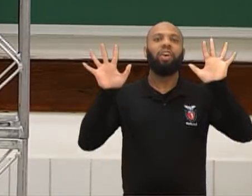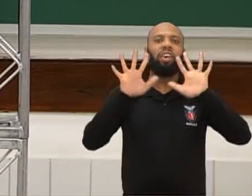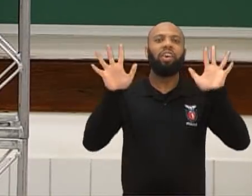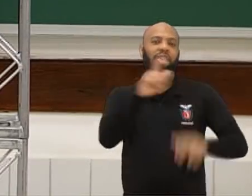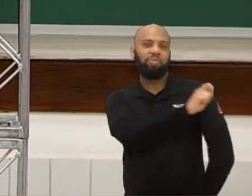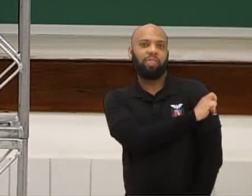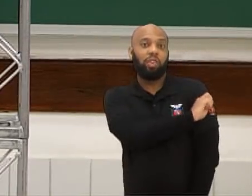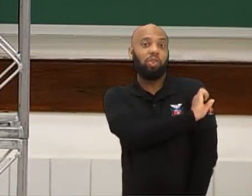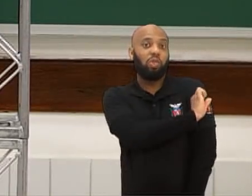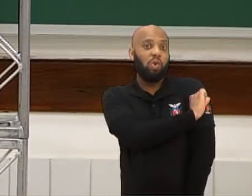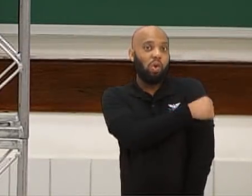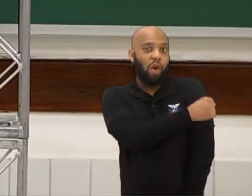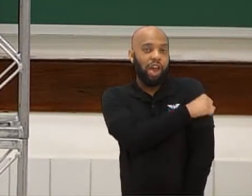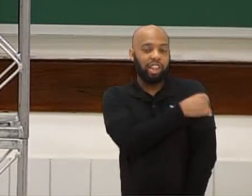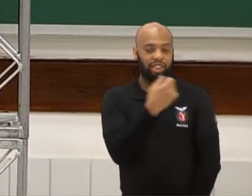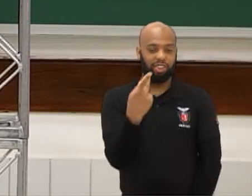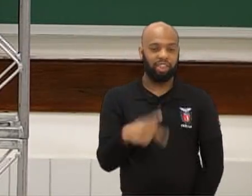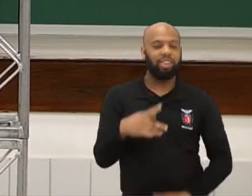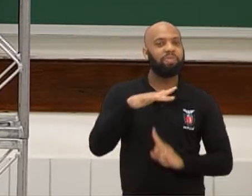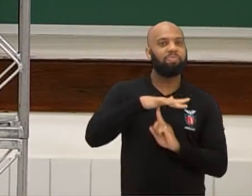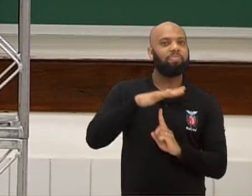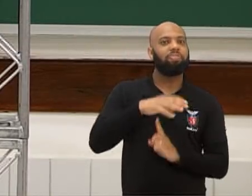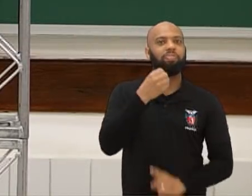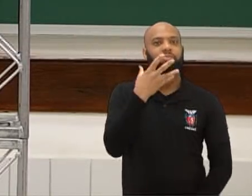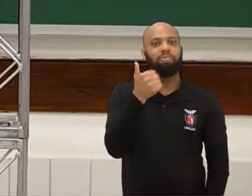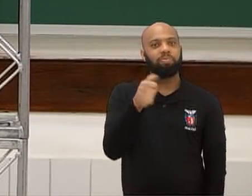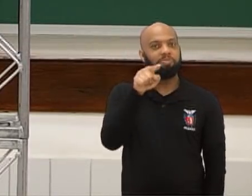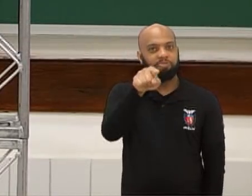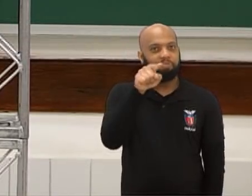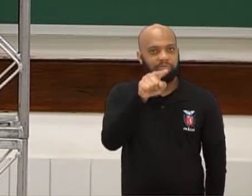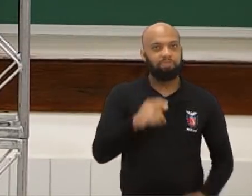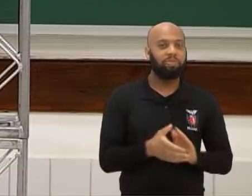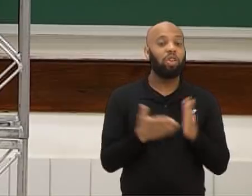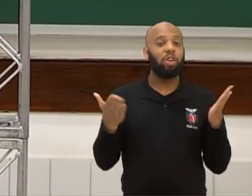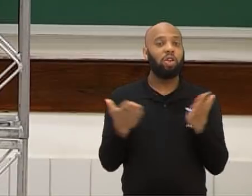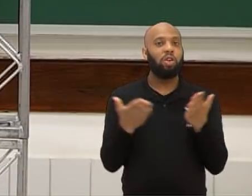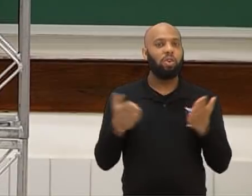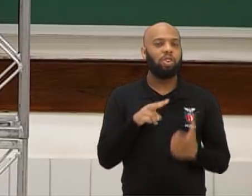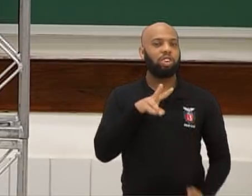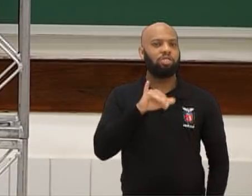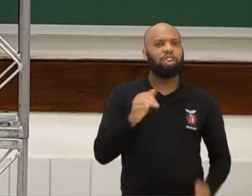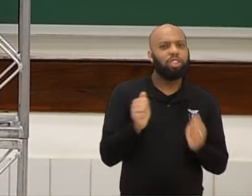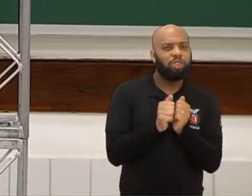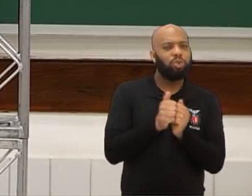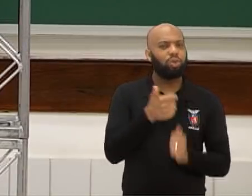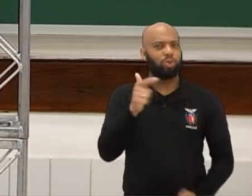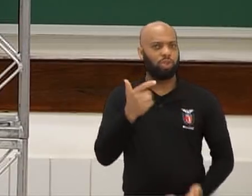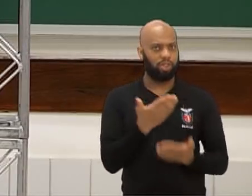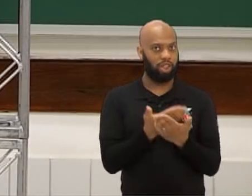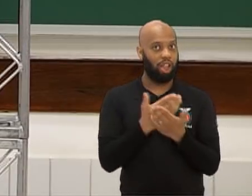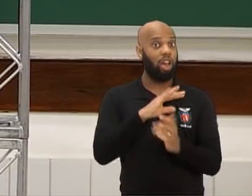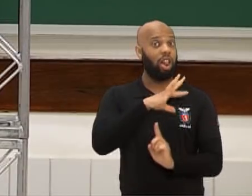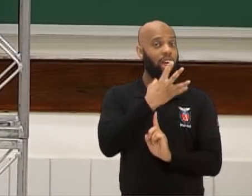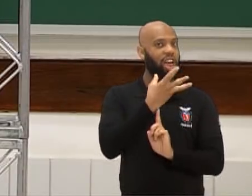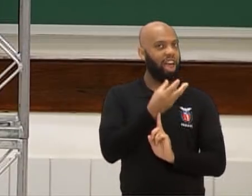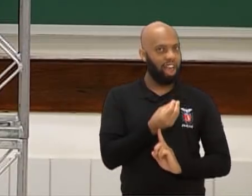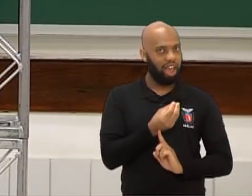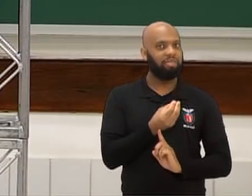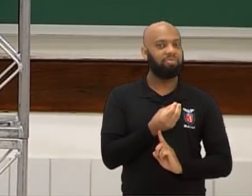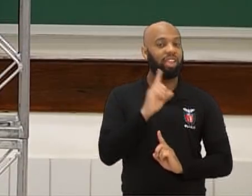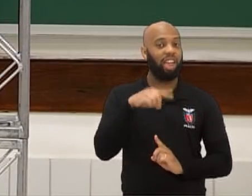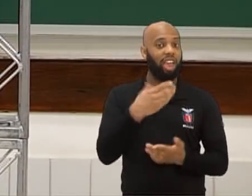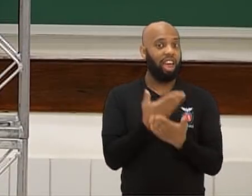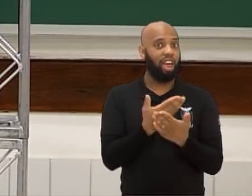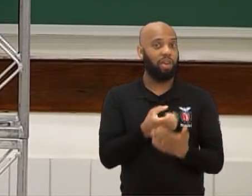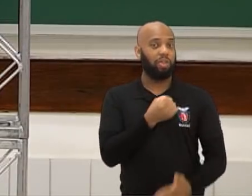Olá, estudantes do 8º ano do Estado do Paraná, tudo bem com vocês? Hoje estaremos juntos em mais uma aula de arte, a aula